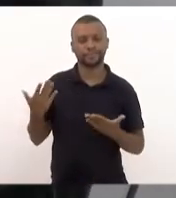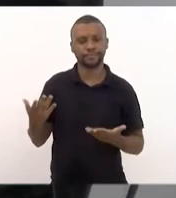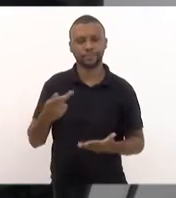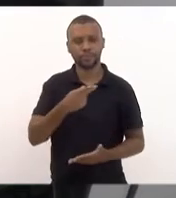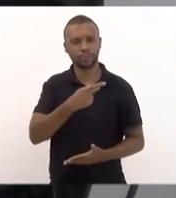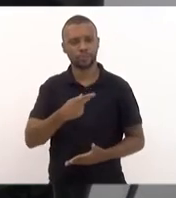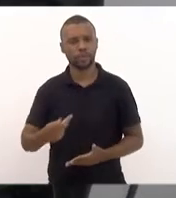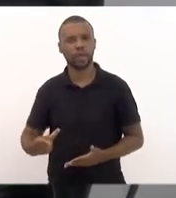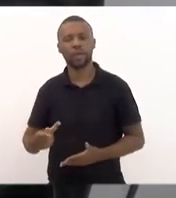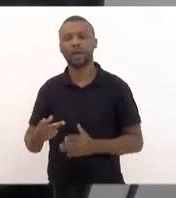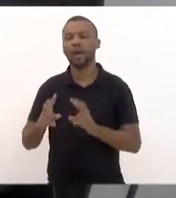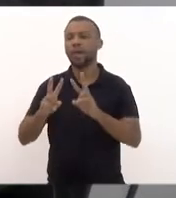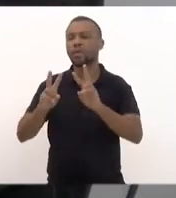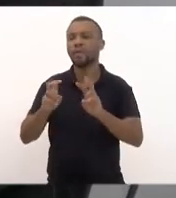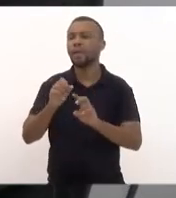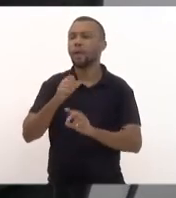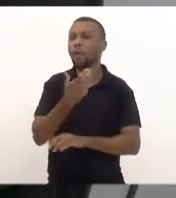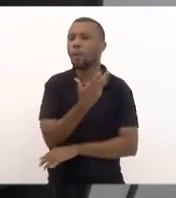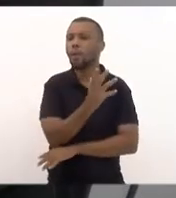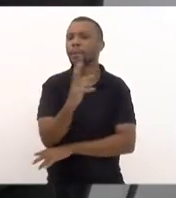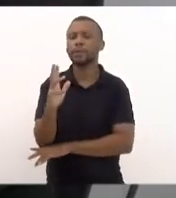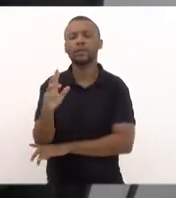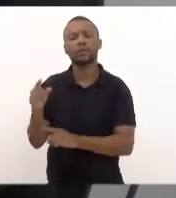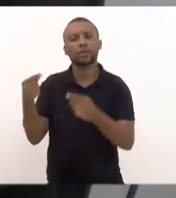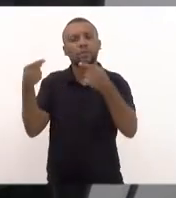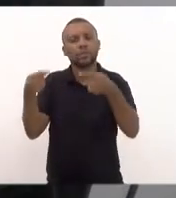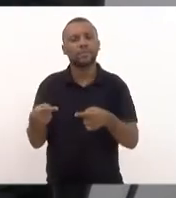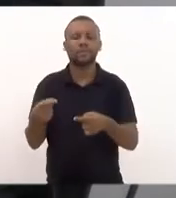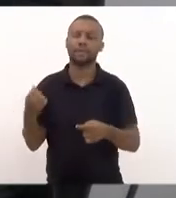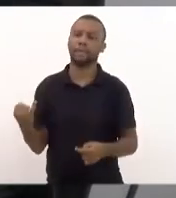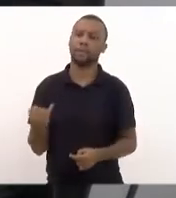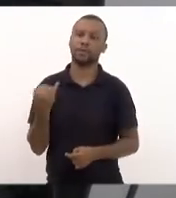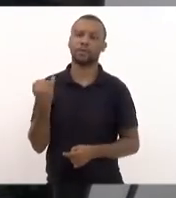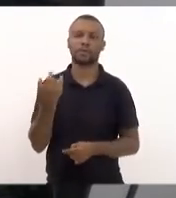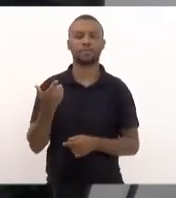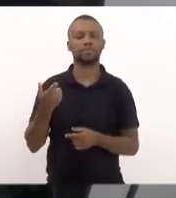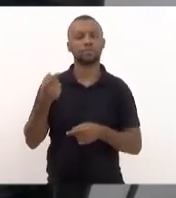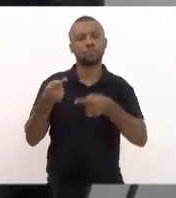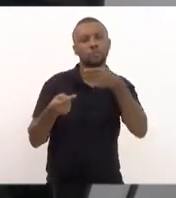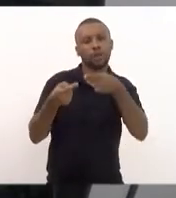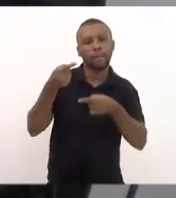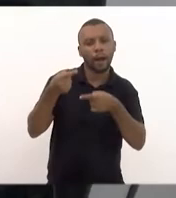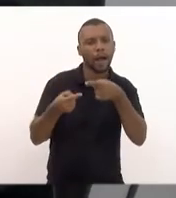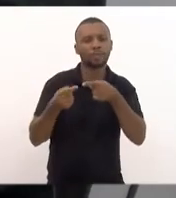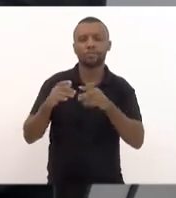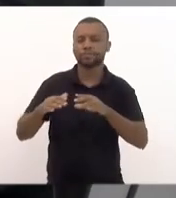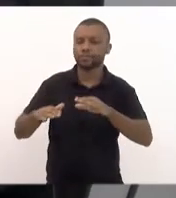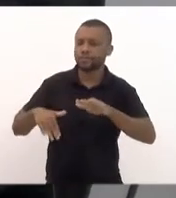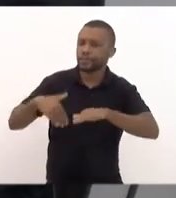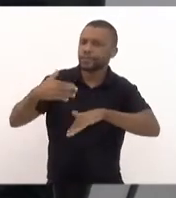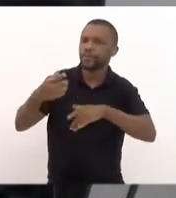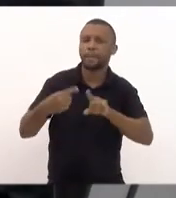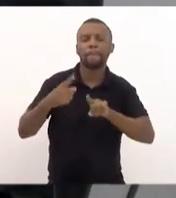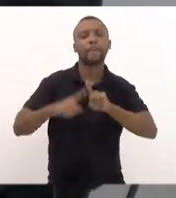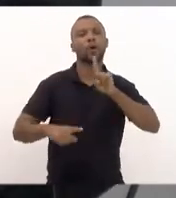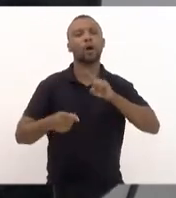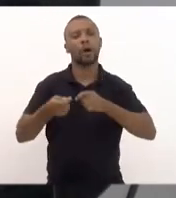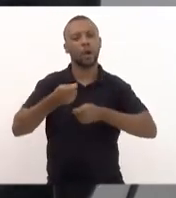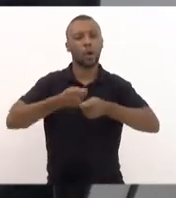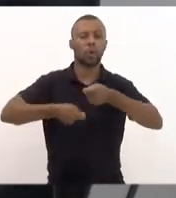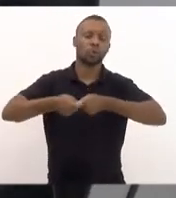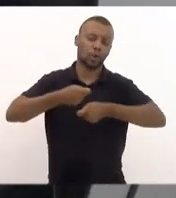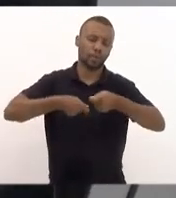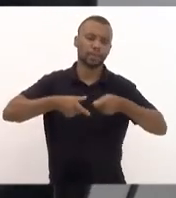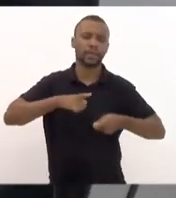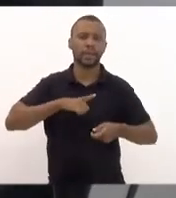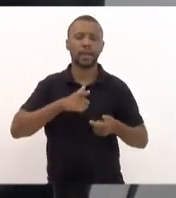a questão ambiental é também um desafio importantíssimo para a agenda do desenvolvimento econômico, de modo geral. É preciso compatibilizar essa agenda com a agenda